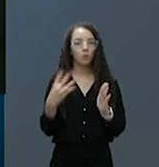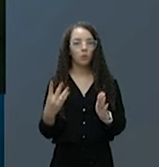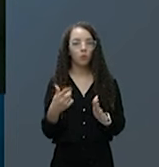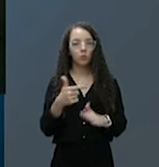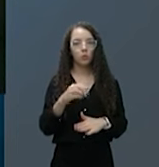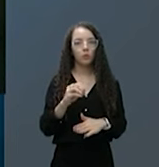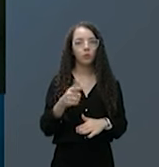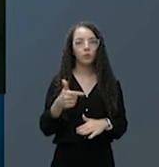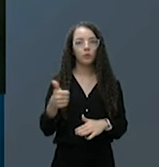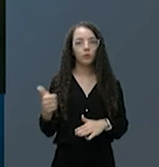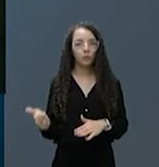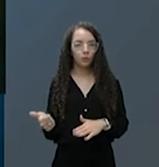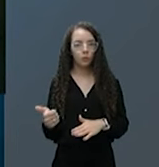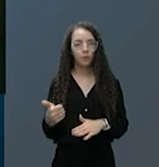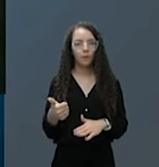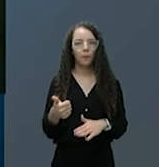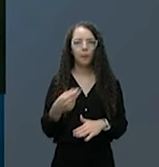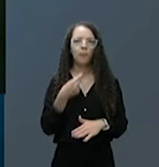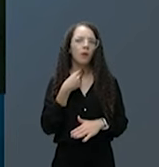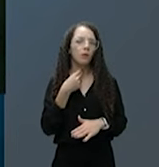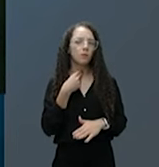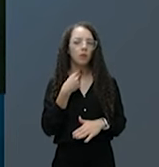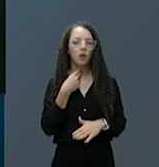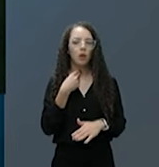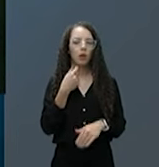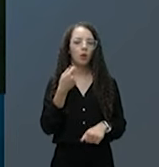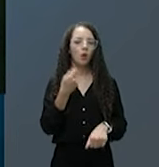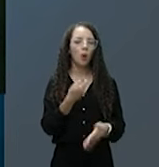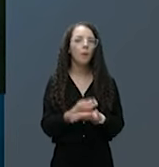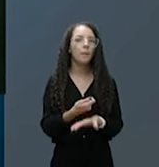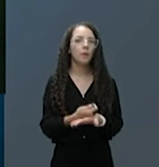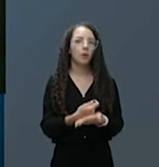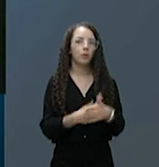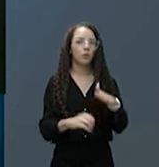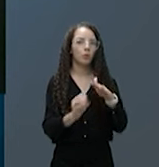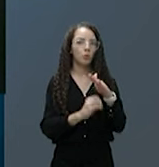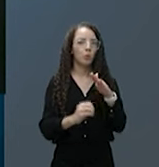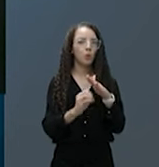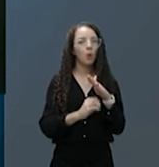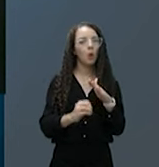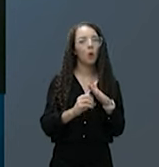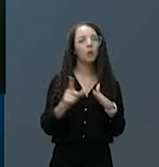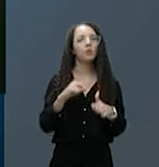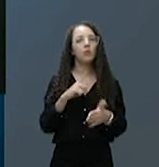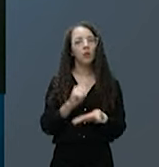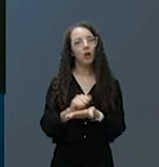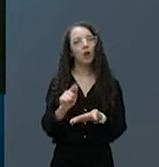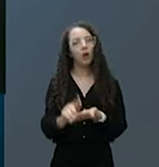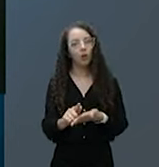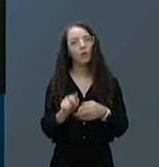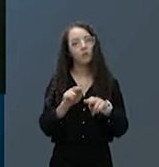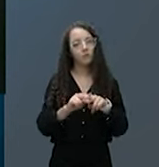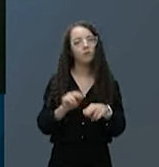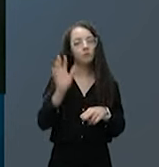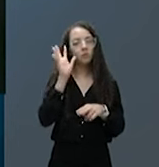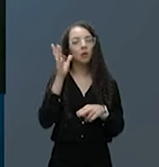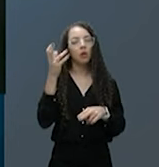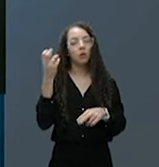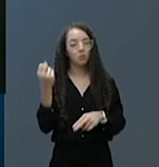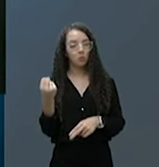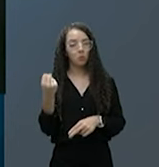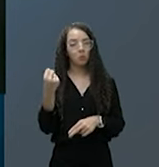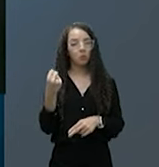sempre declare manifestamente improcedente agravo interno interposto contra esse tipo de decisão. Em se tratando